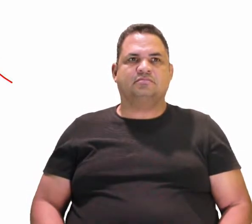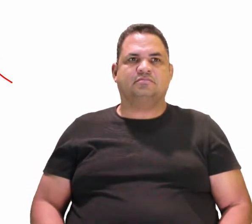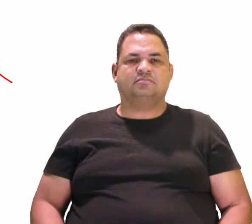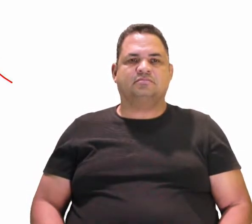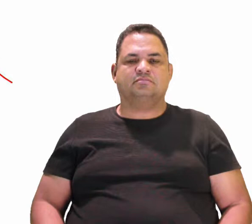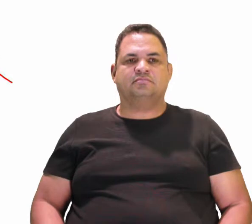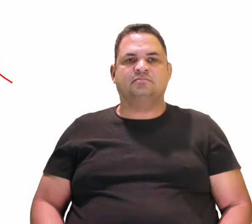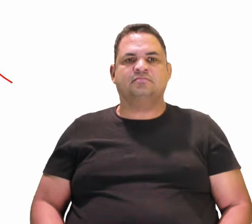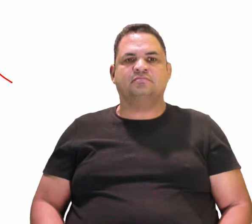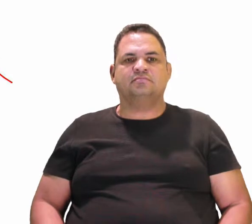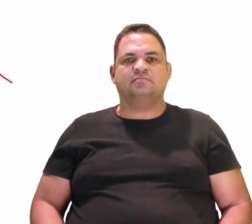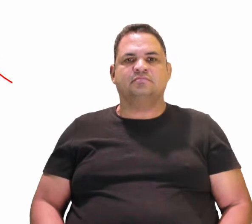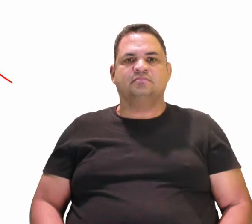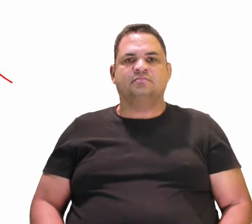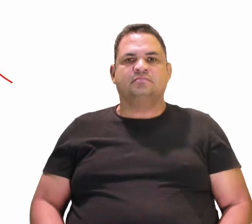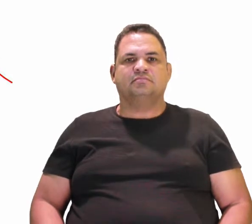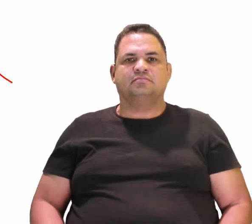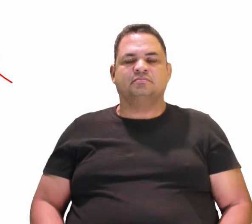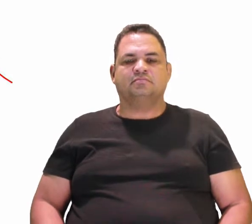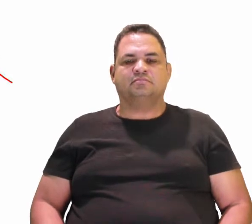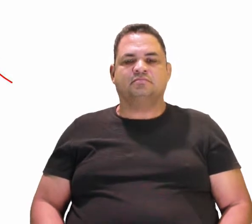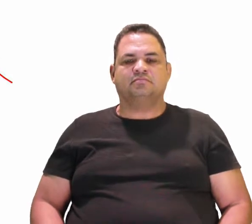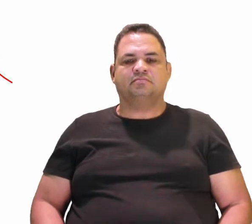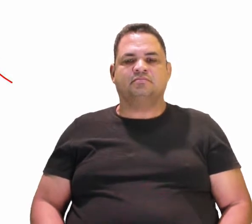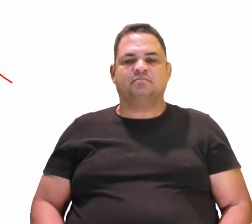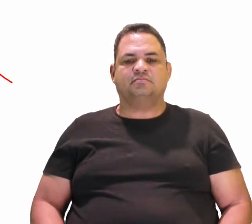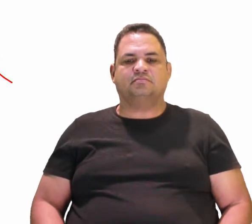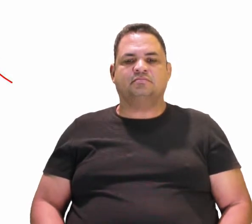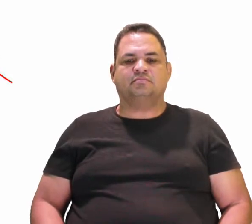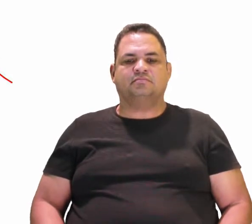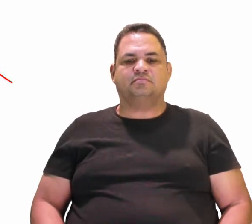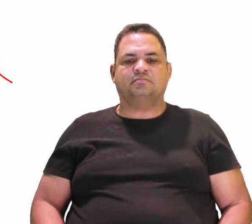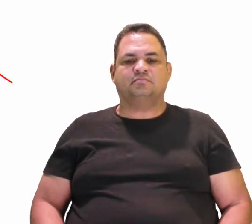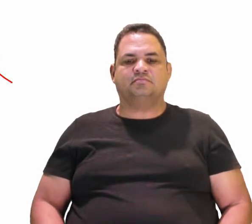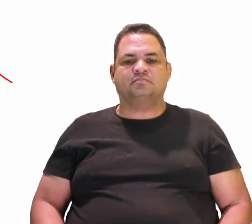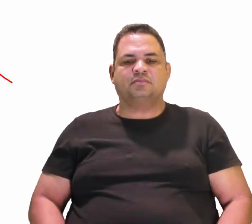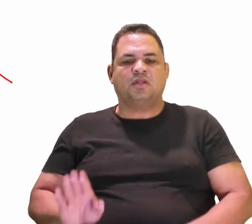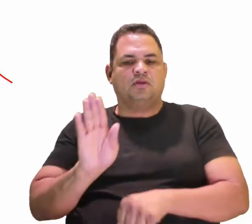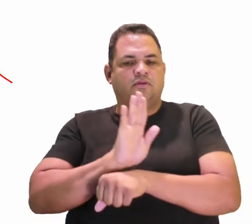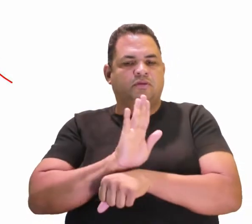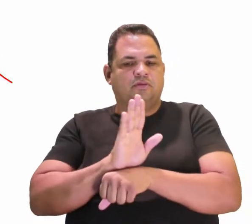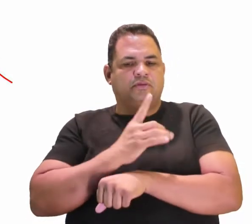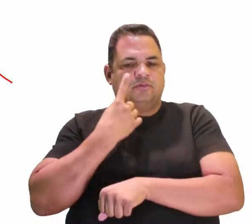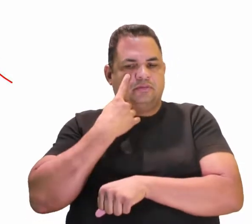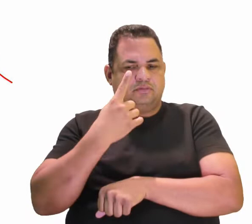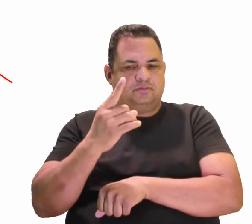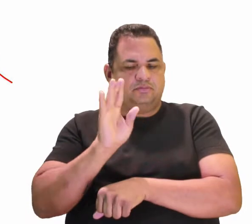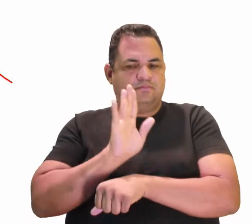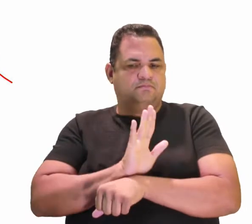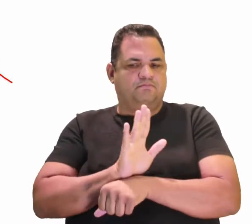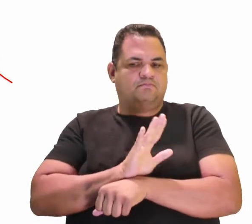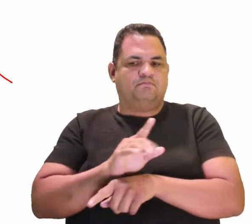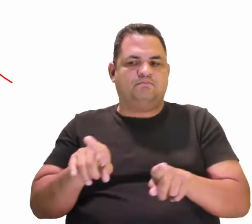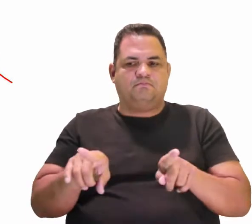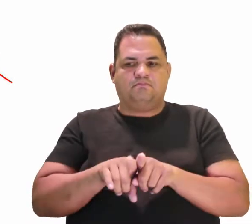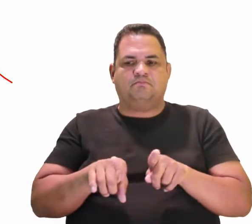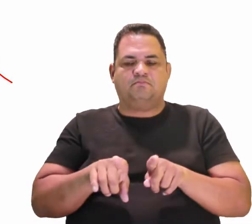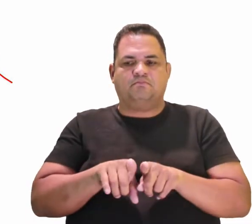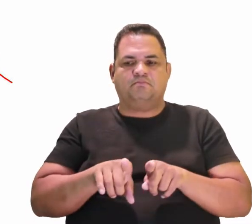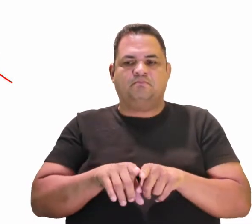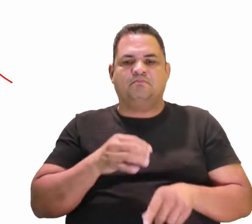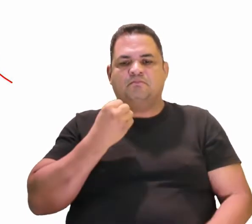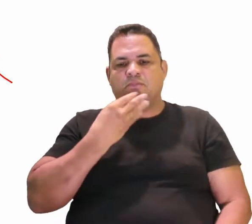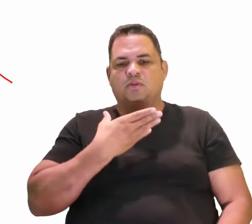healthy mind. Watch a movie, assistir um filme. Yes, também